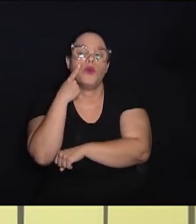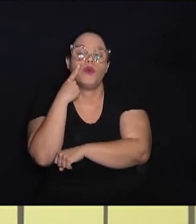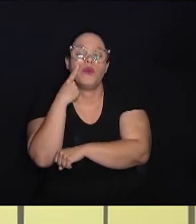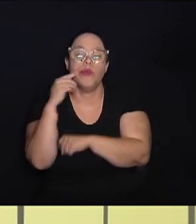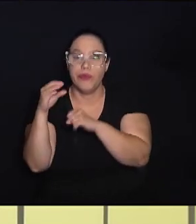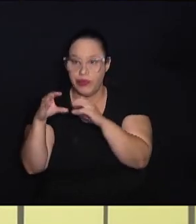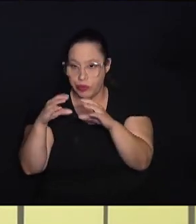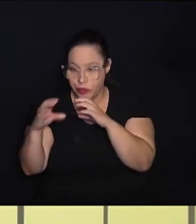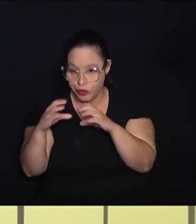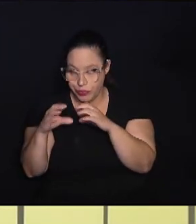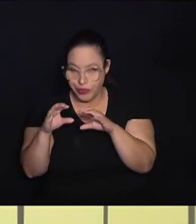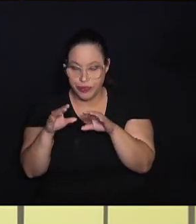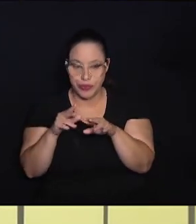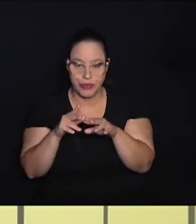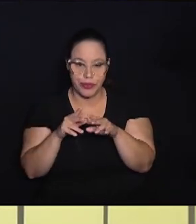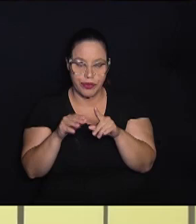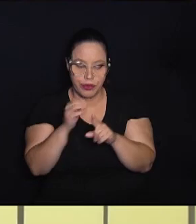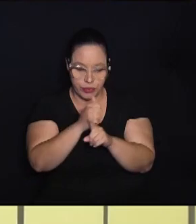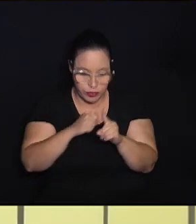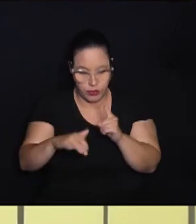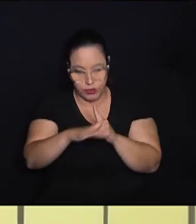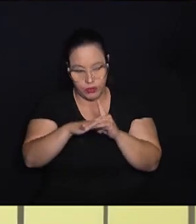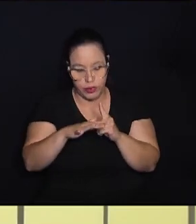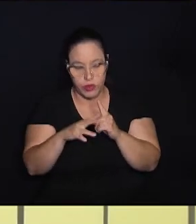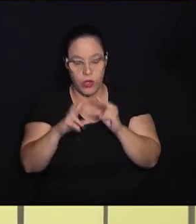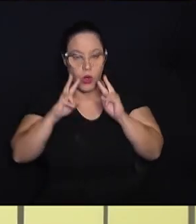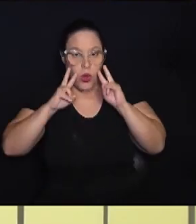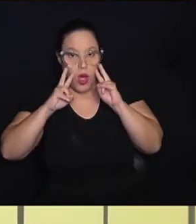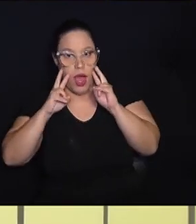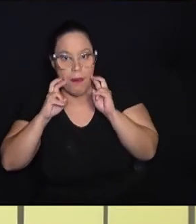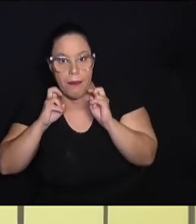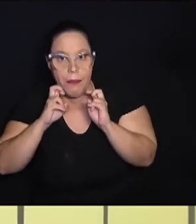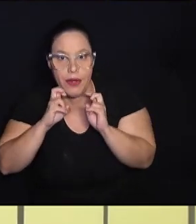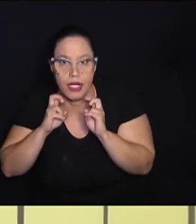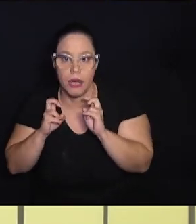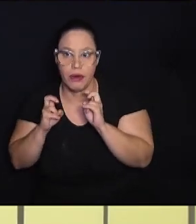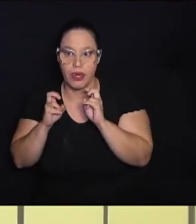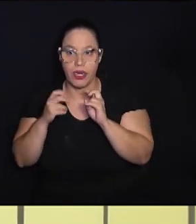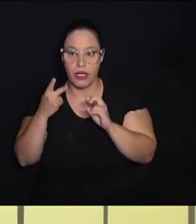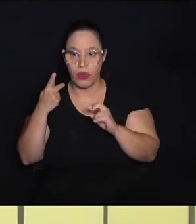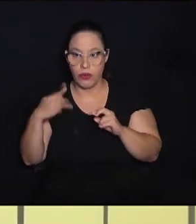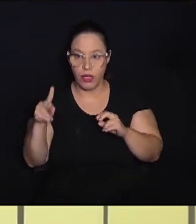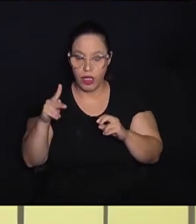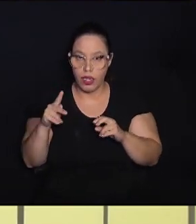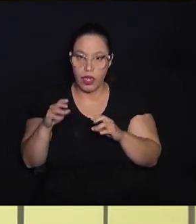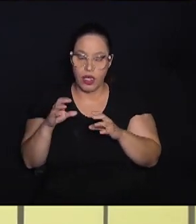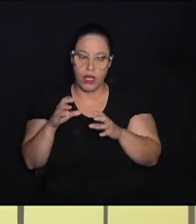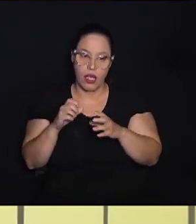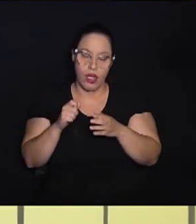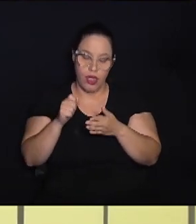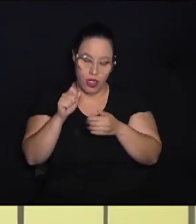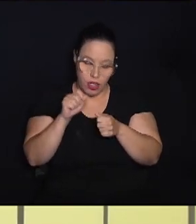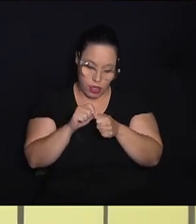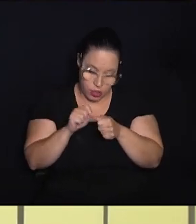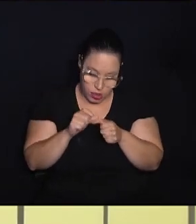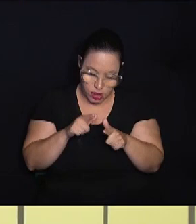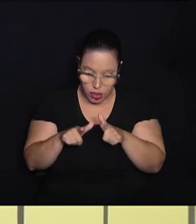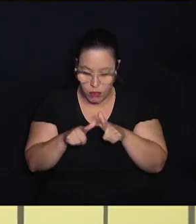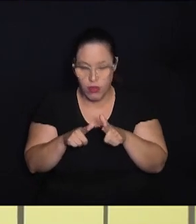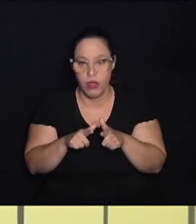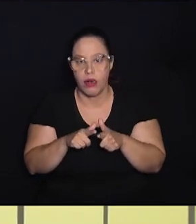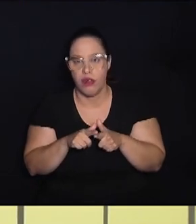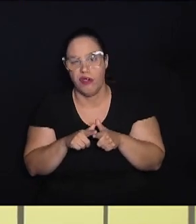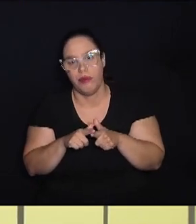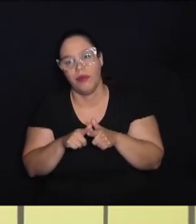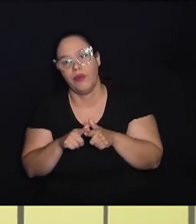sociedade mas não só a percepção sobre aquela obra ela também é debatida então às vezes você consegue mudar